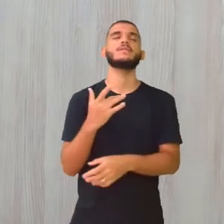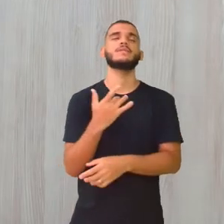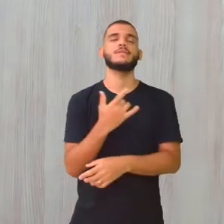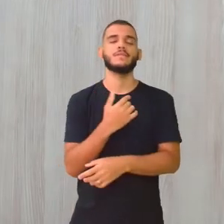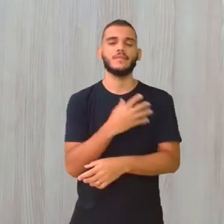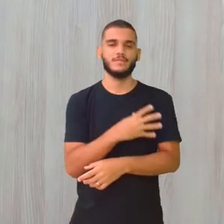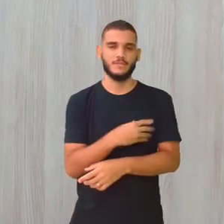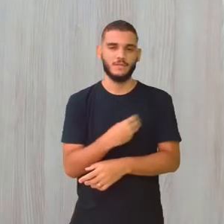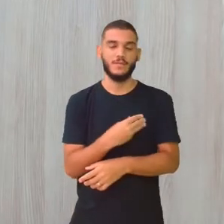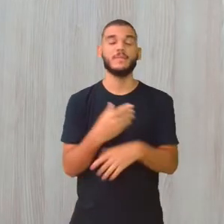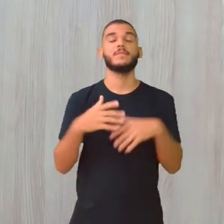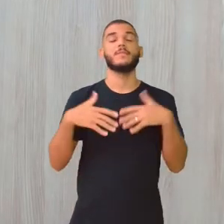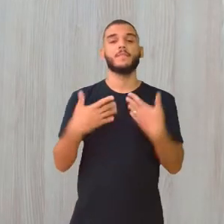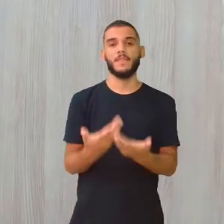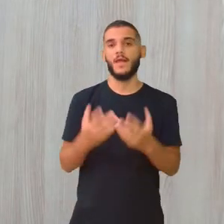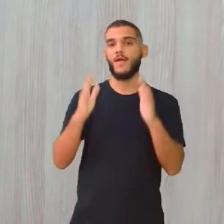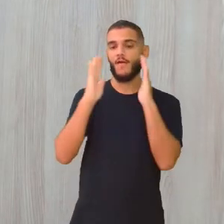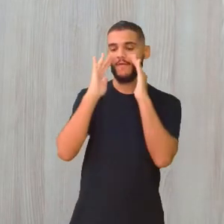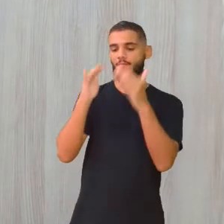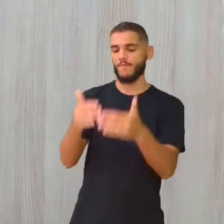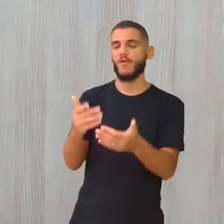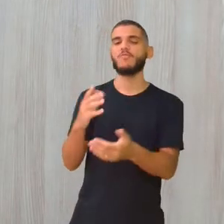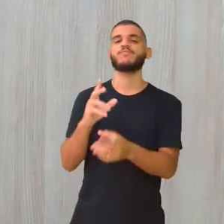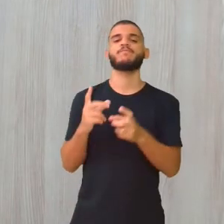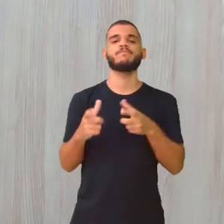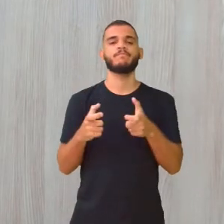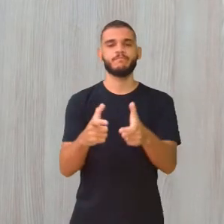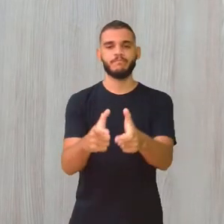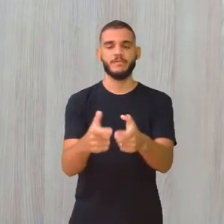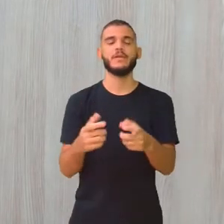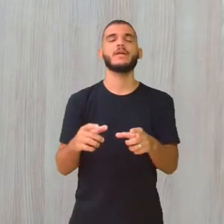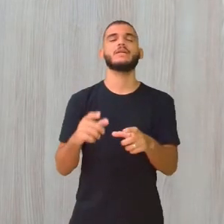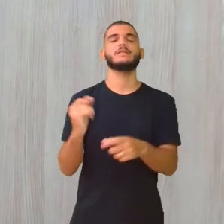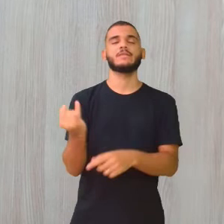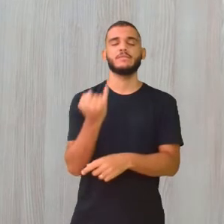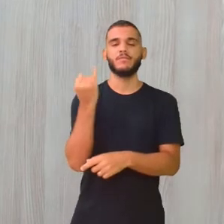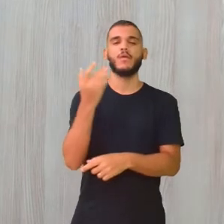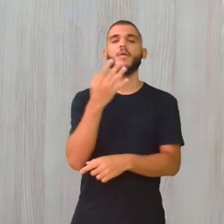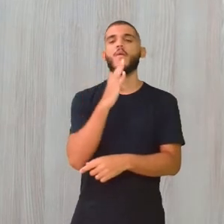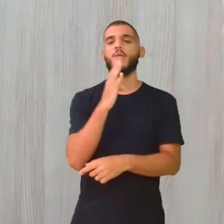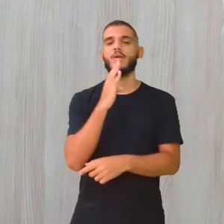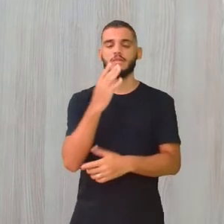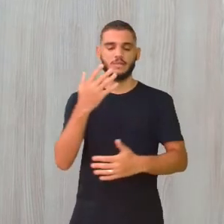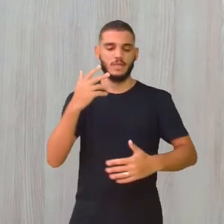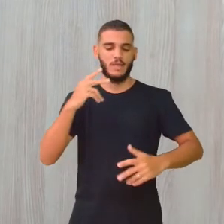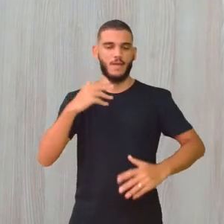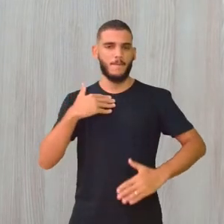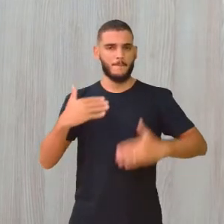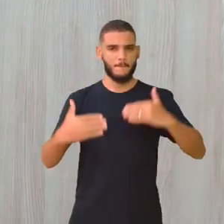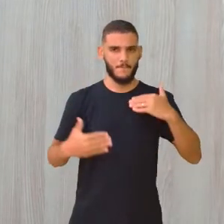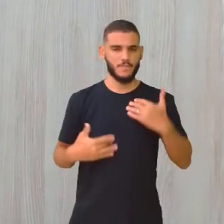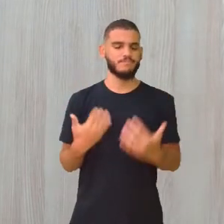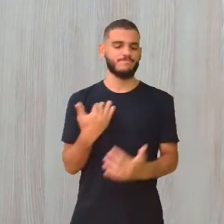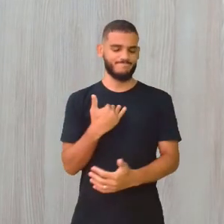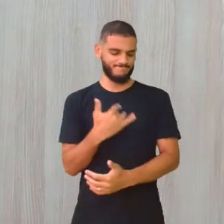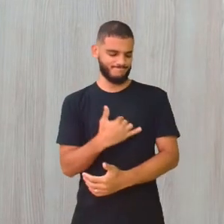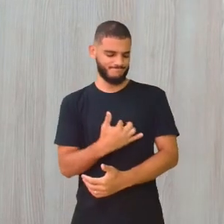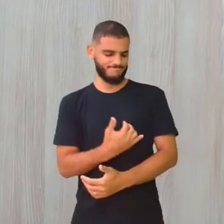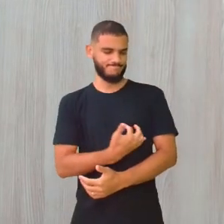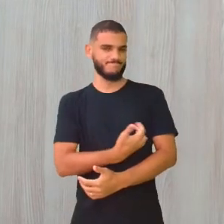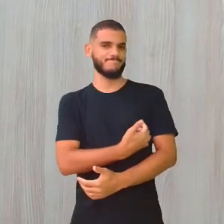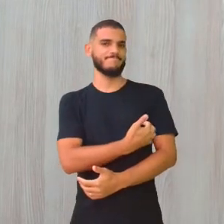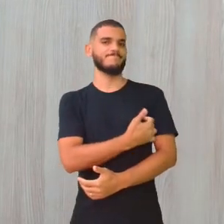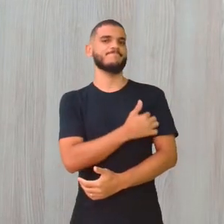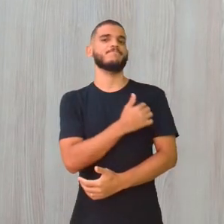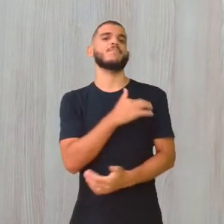pessoal? Então, em relação ao câncer de mama, é muito importante você conhecer seu corpo, fazer o toque realmente, ver